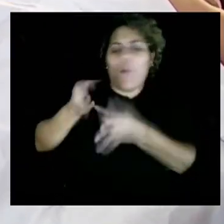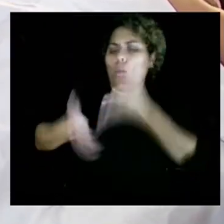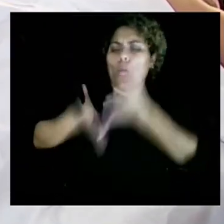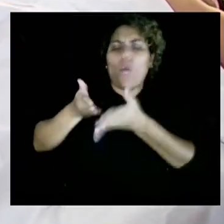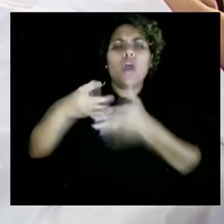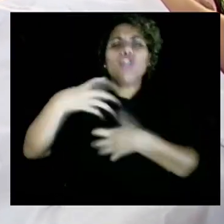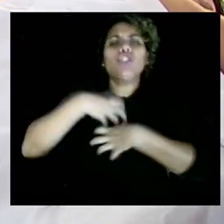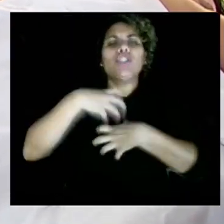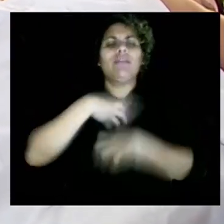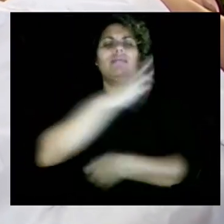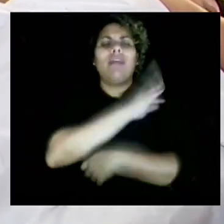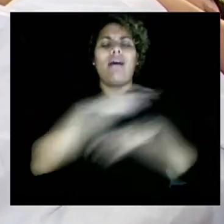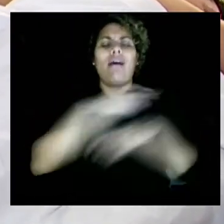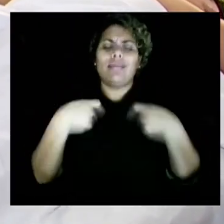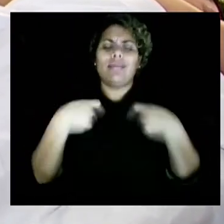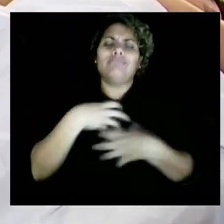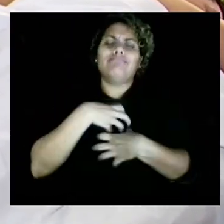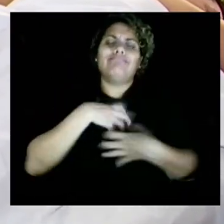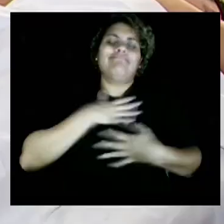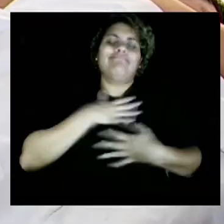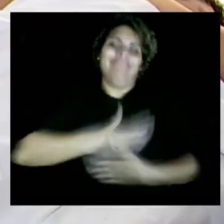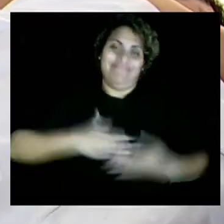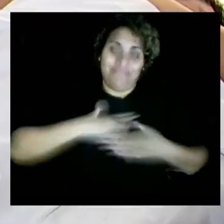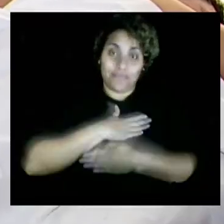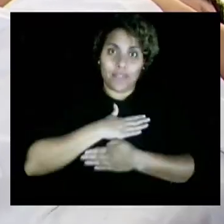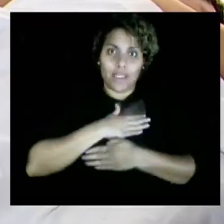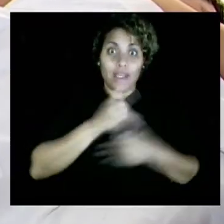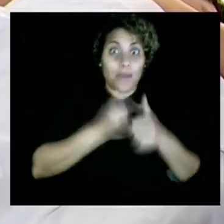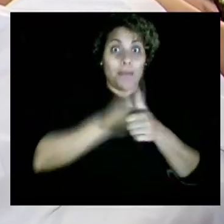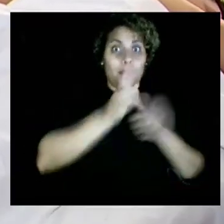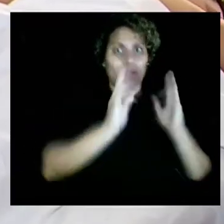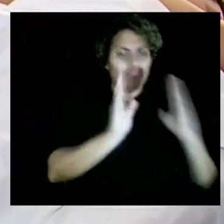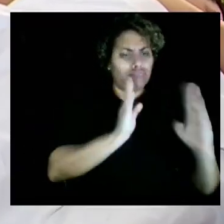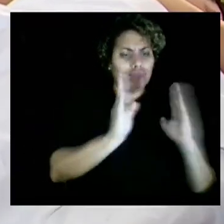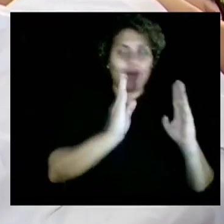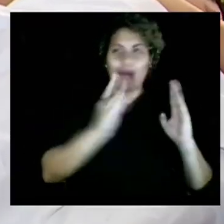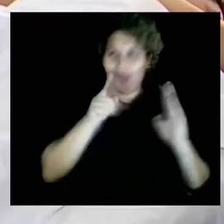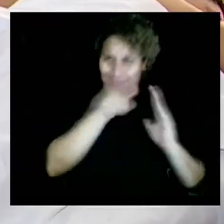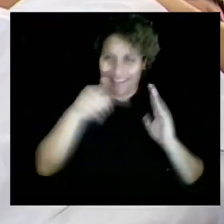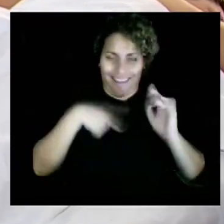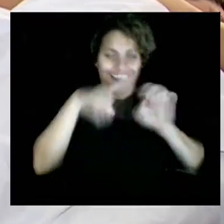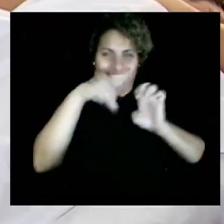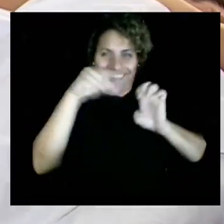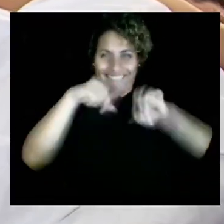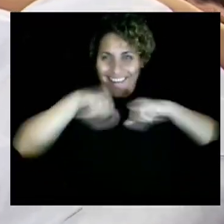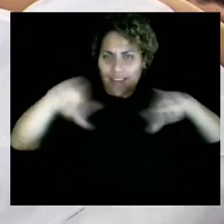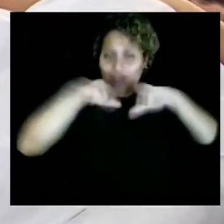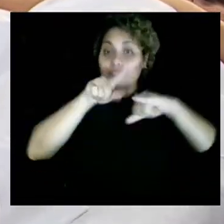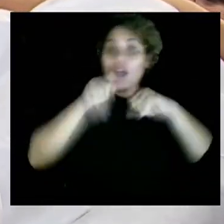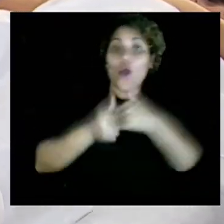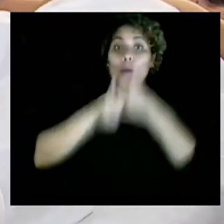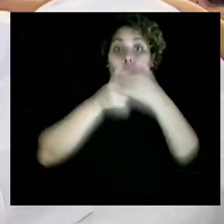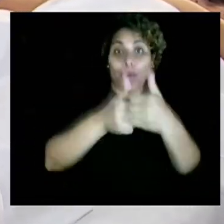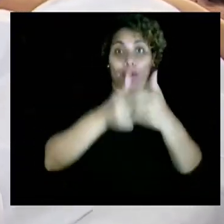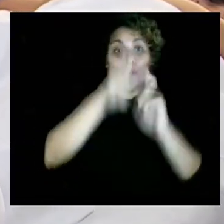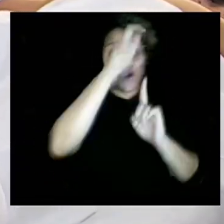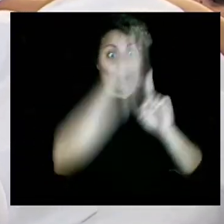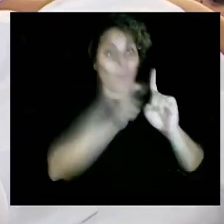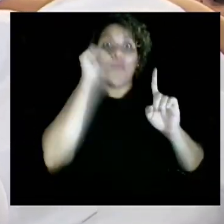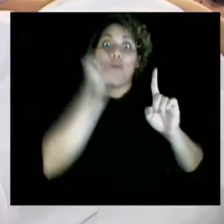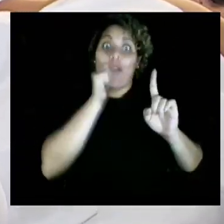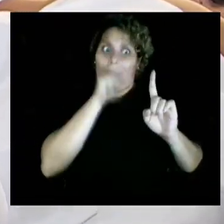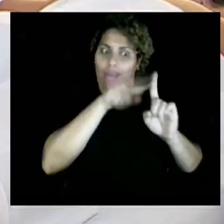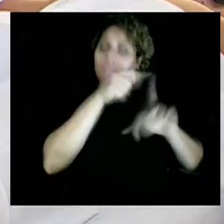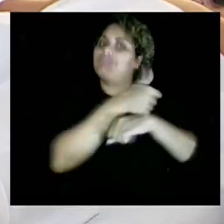bem-estar. E neste primeiro bloco do Ser Empreendedor, você acompanha a história de uma massoterapeuta